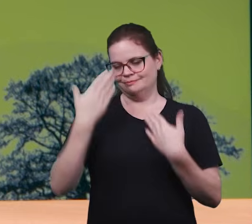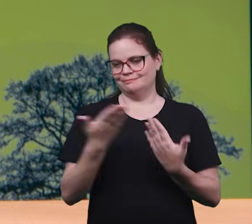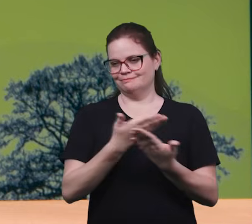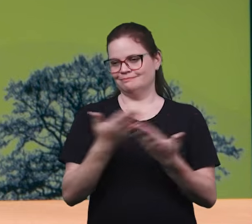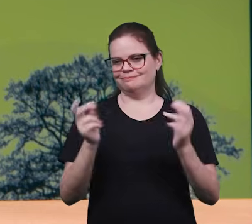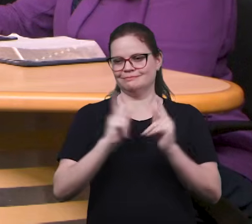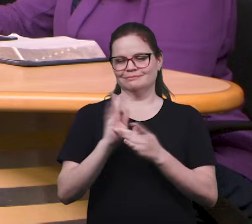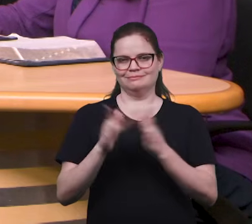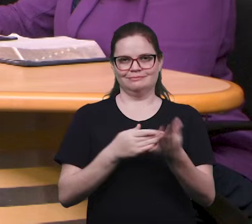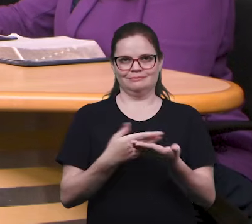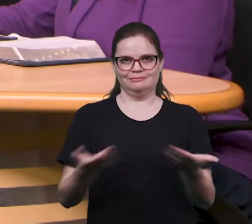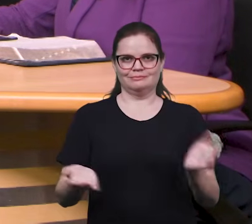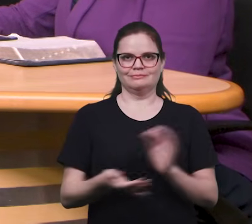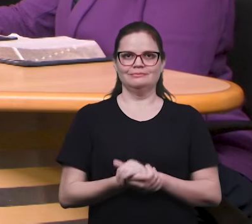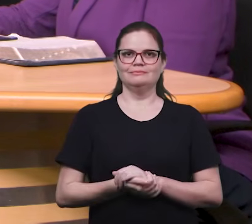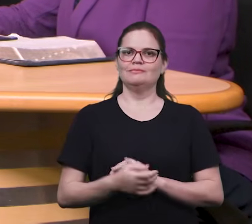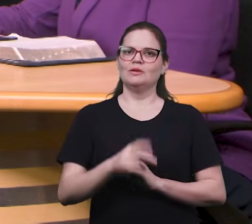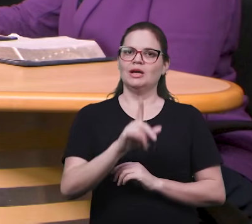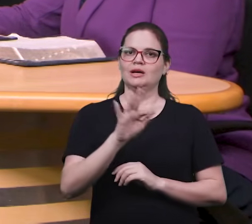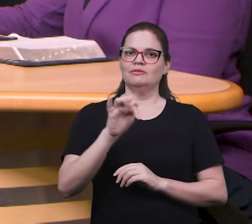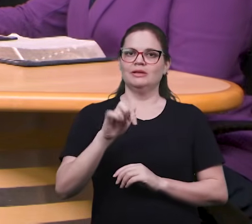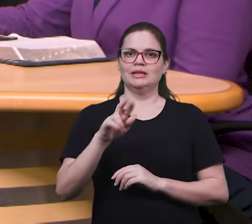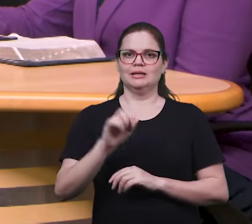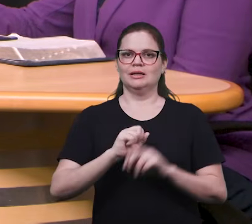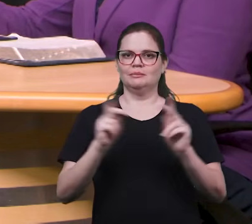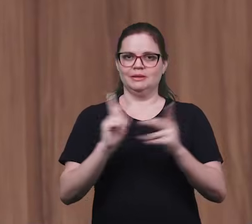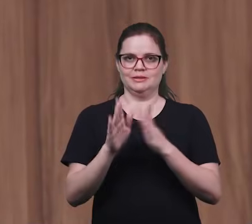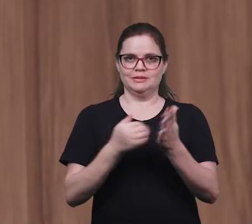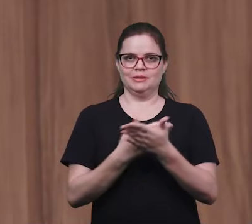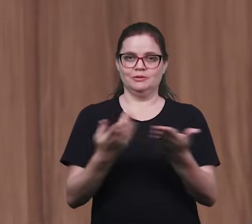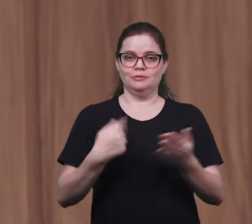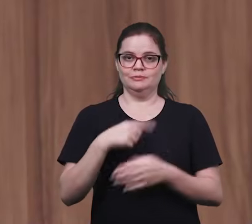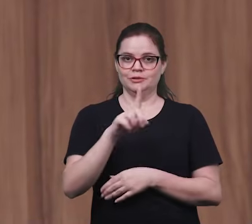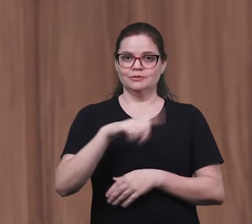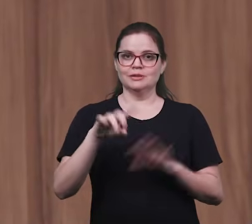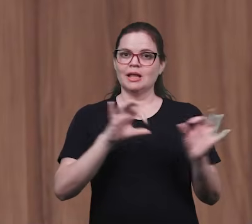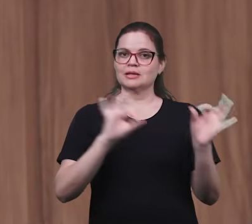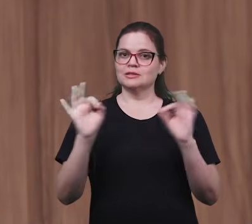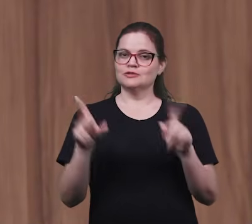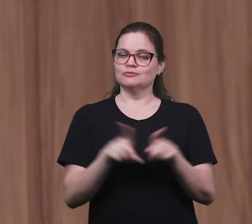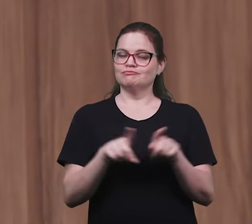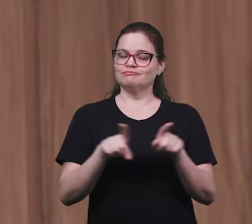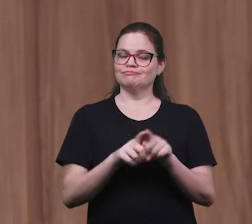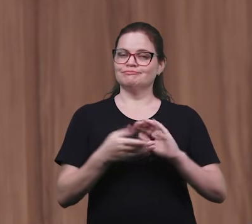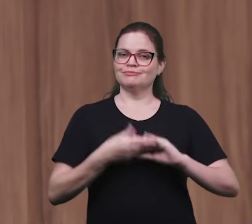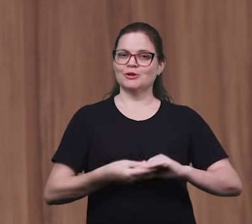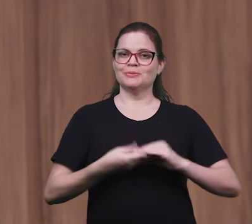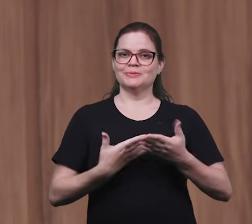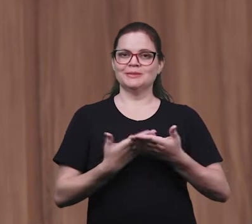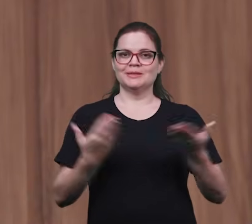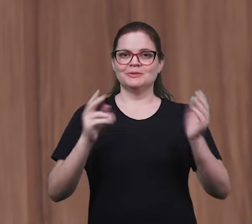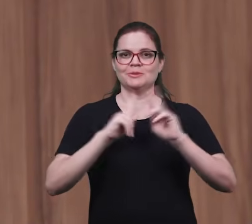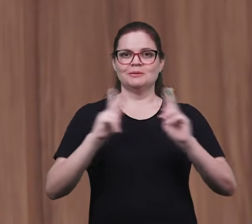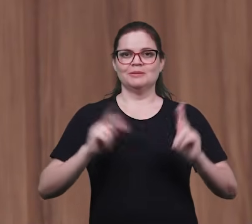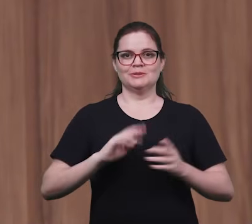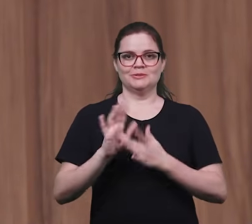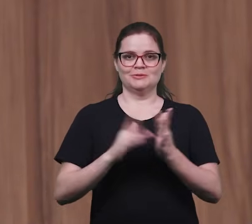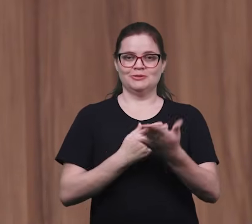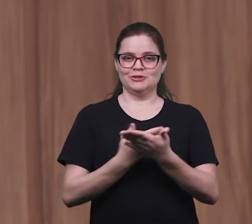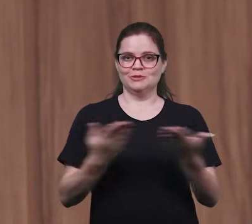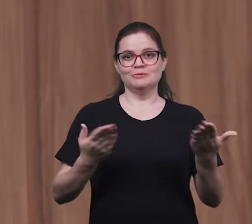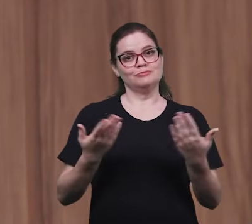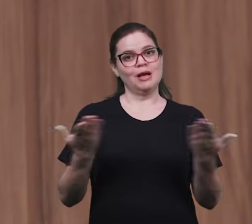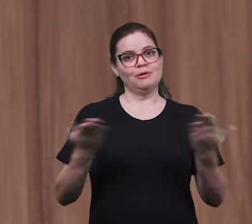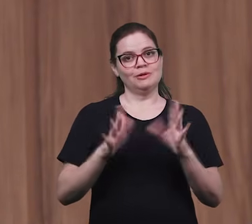A paz do Senhor. Paz do Senhor, Fernanda. Paz do Senhor. E você que nos acompanha, fique por aqui. Nós temos